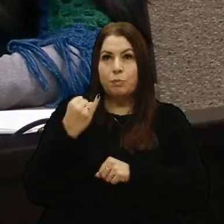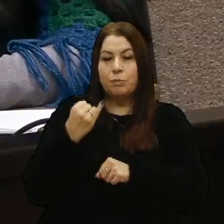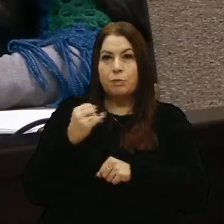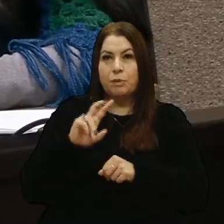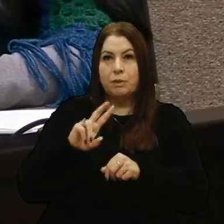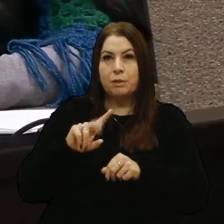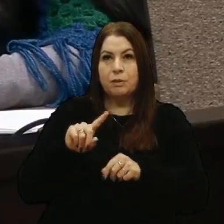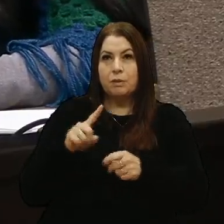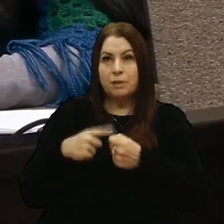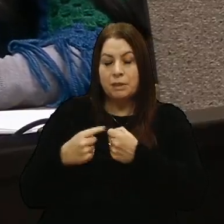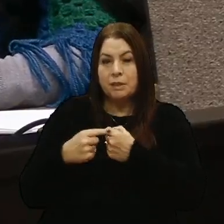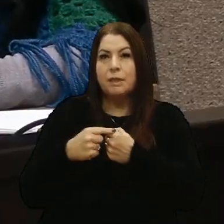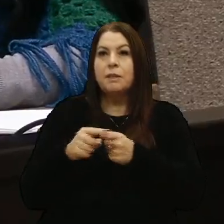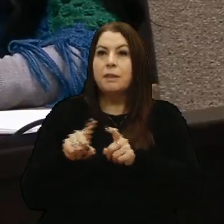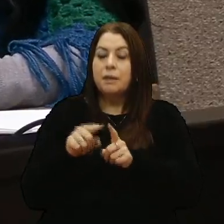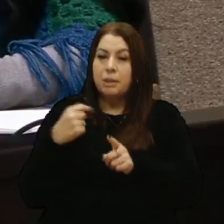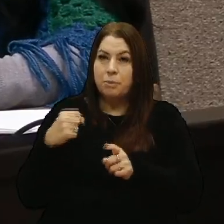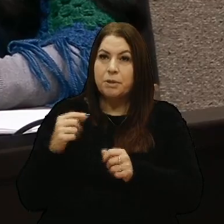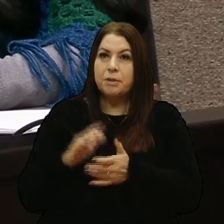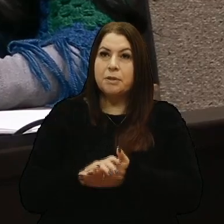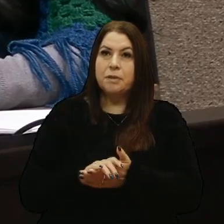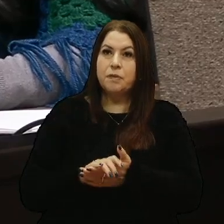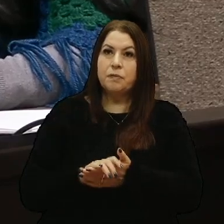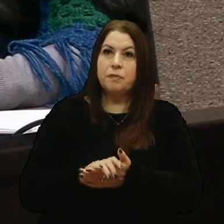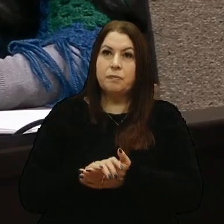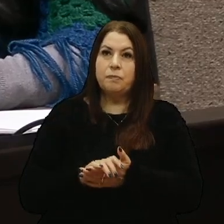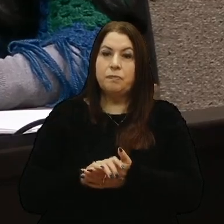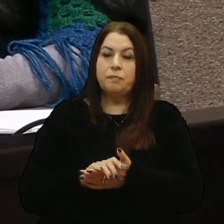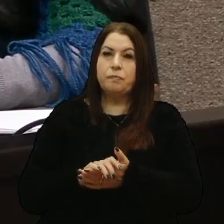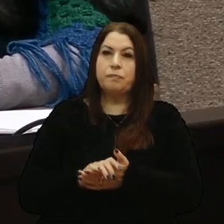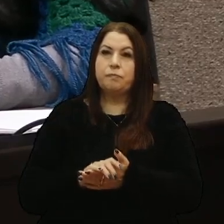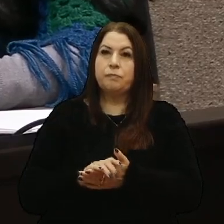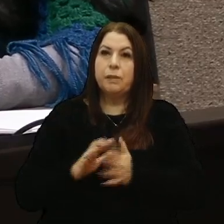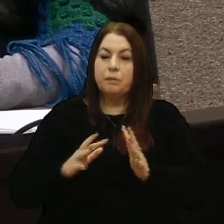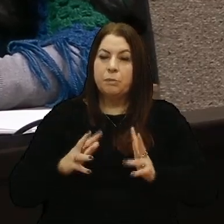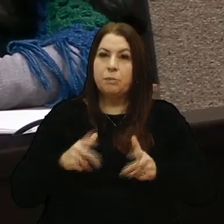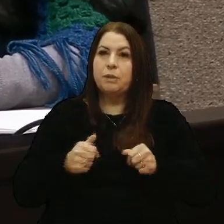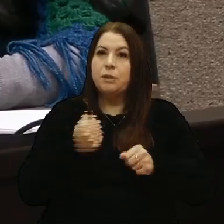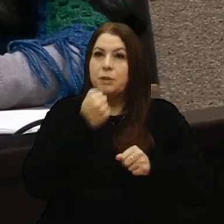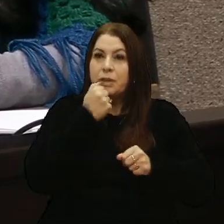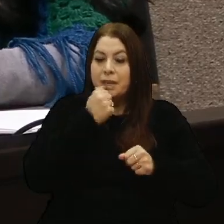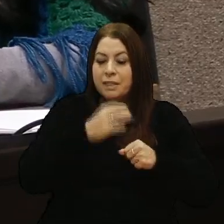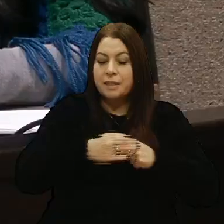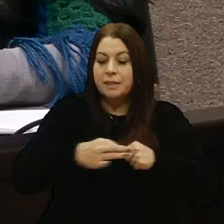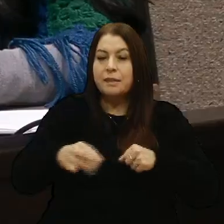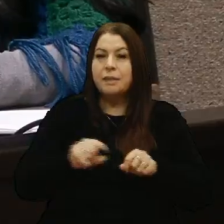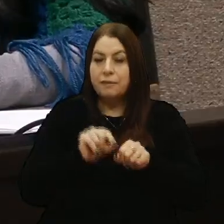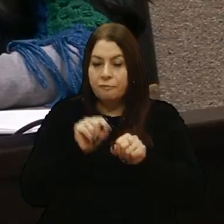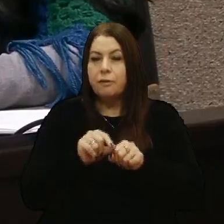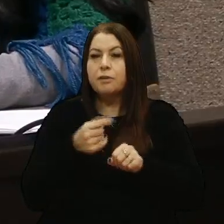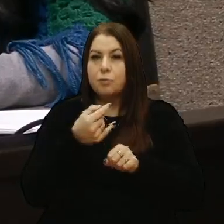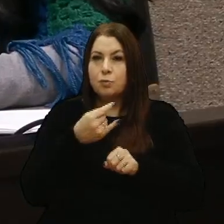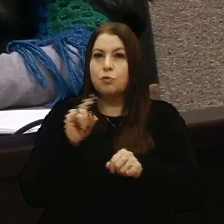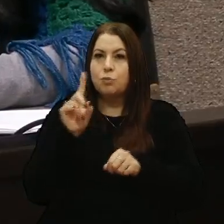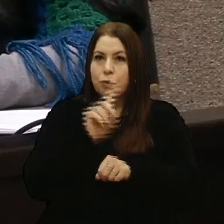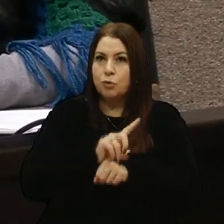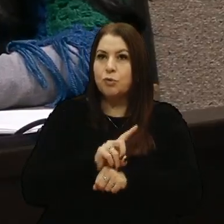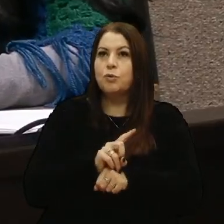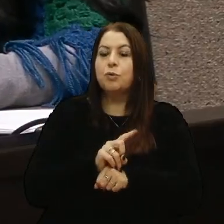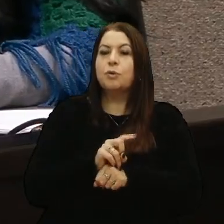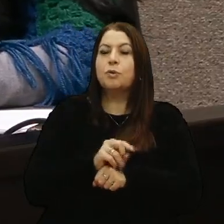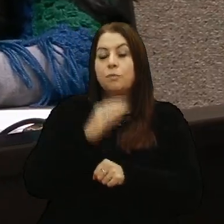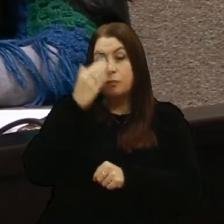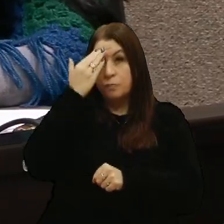nossa cidade e que precisavam, né, desse patrulhamento e cascalhamento, e ele fez, né, nos últimos dias. Então,